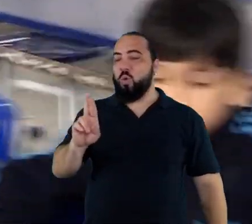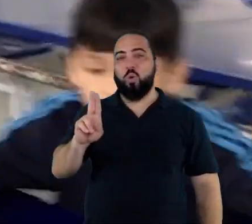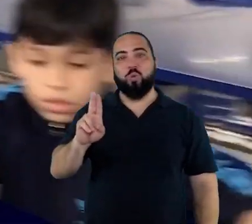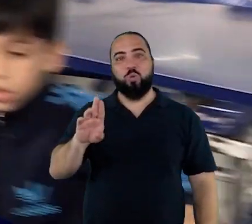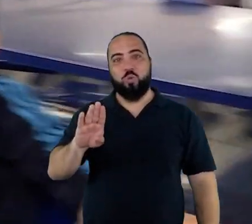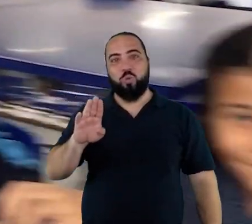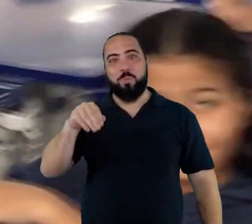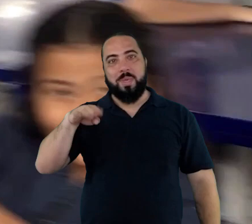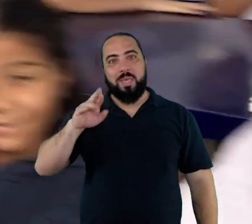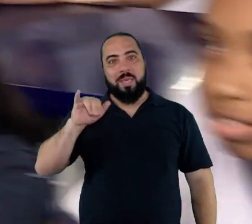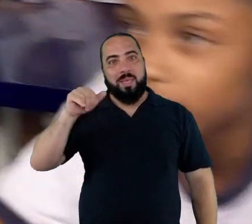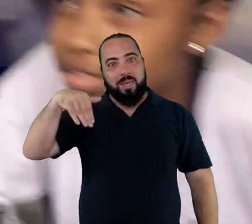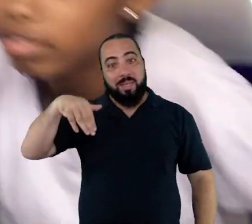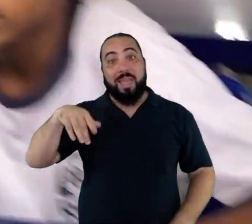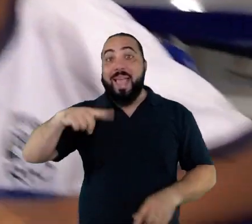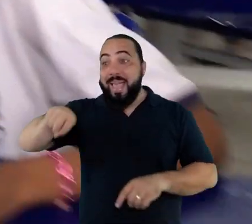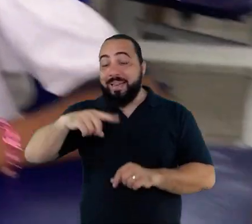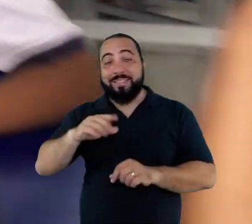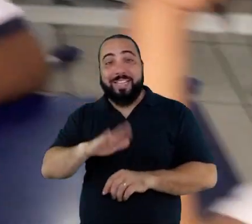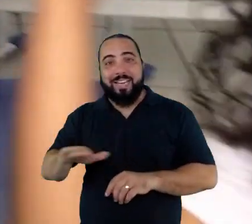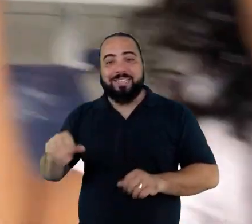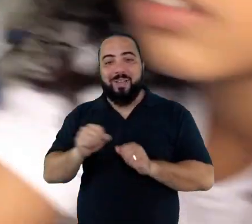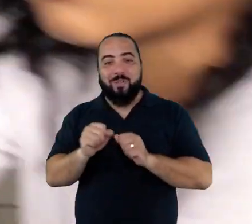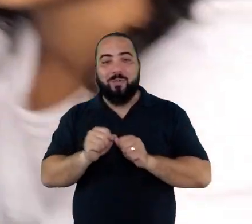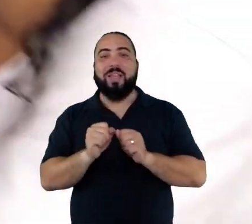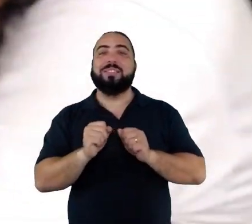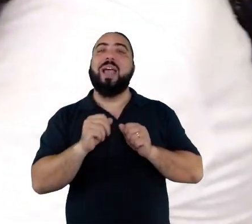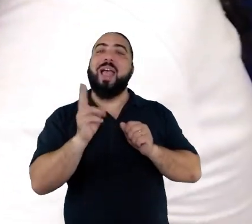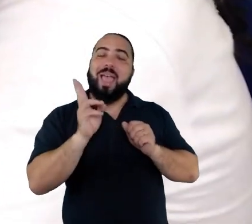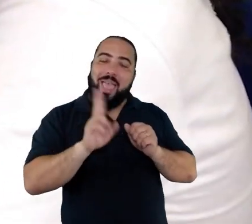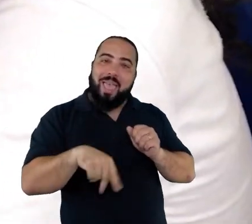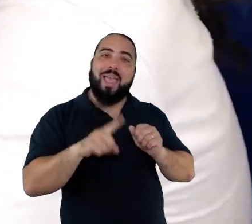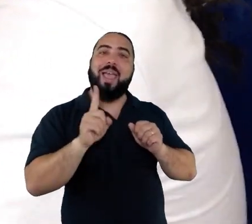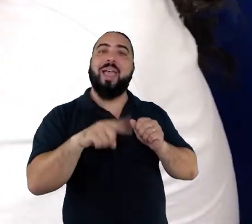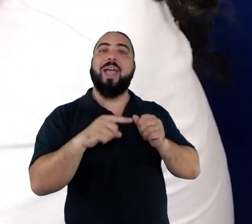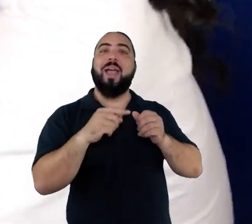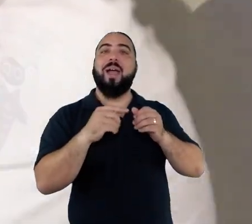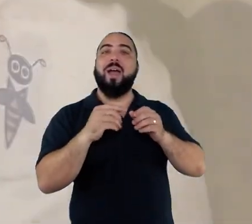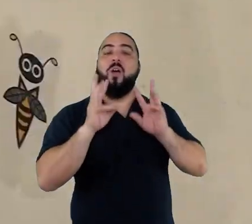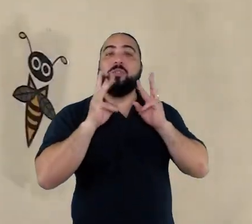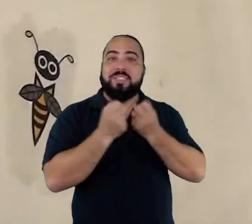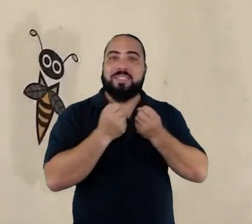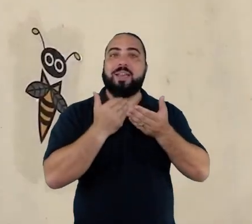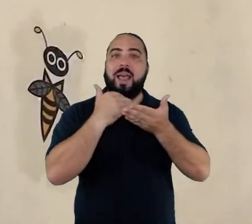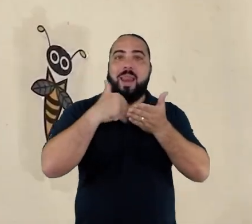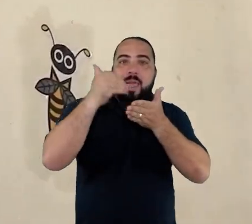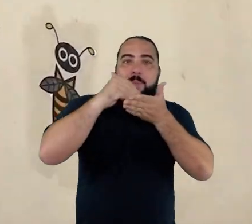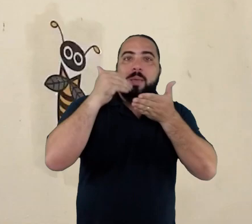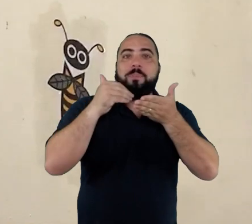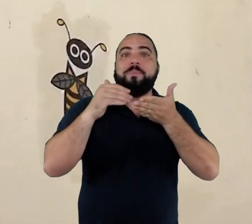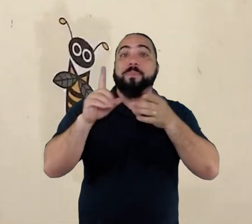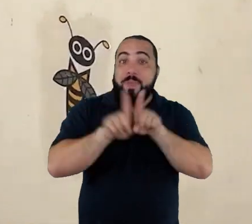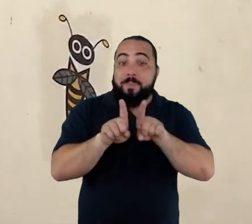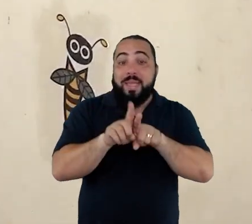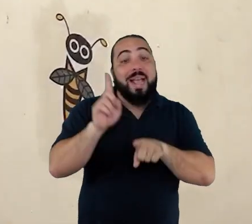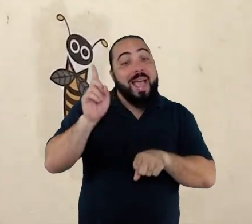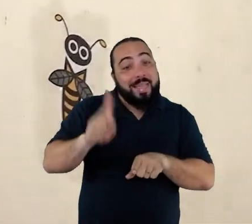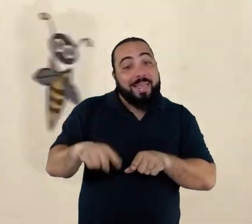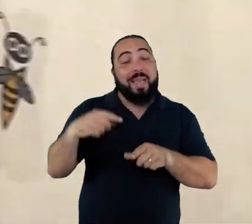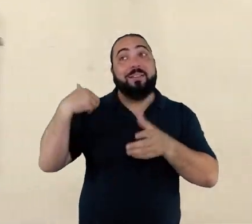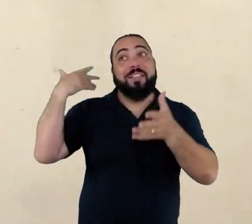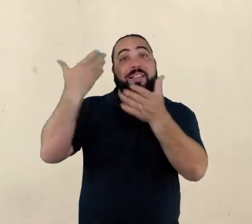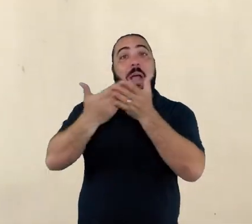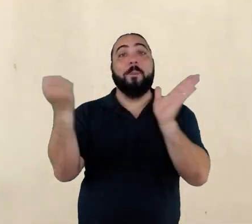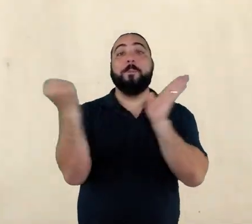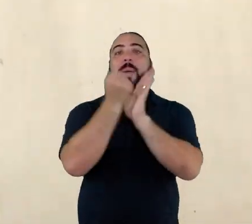mirins, né, e nossas crianças fizeram a oficina de lambe-lambe, então foi tudo muito prático, muito legal, e ficou um legado aí